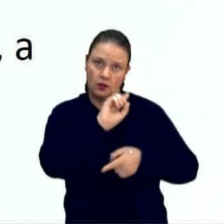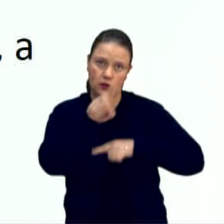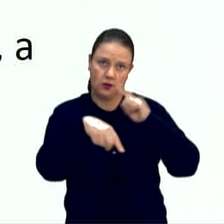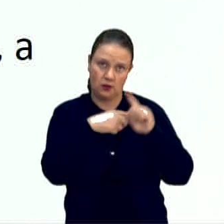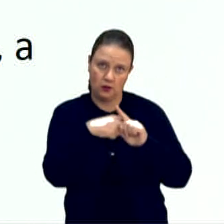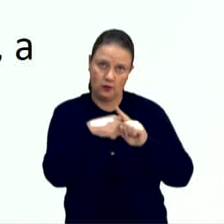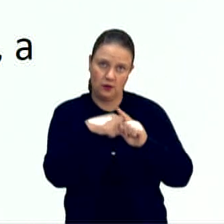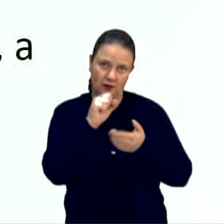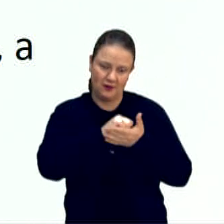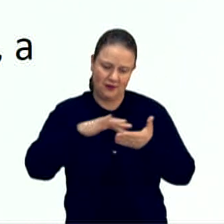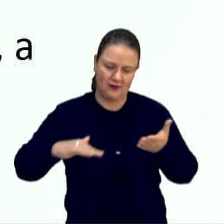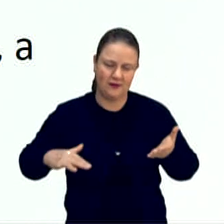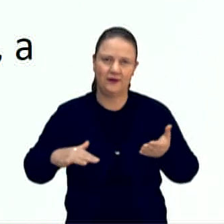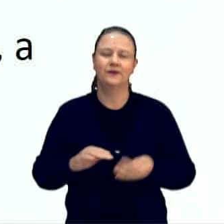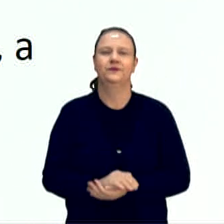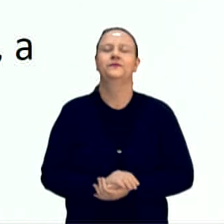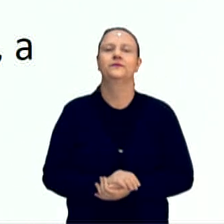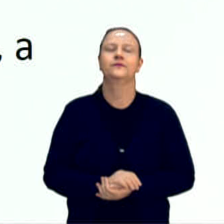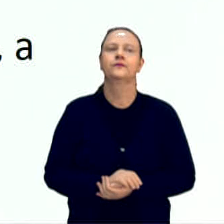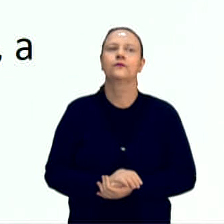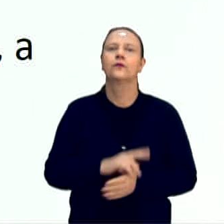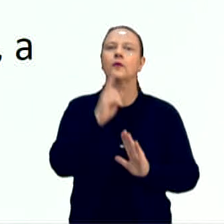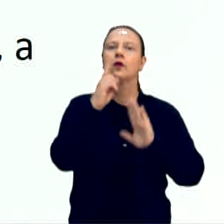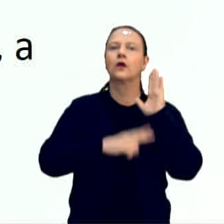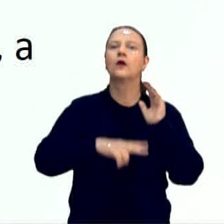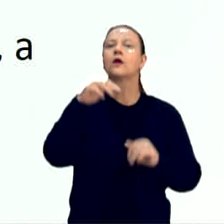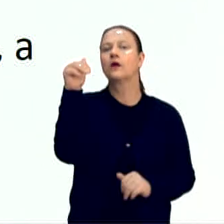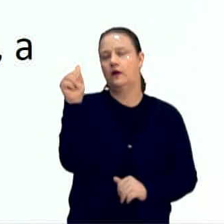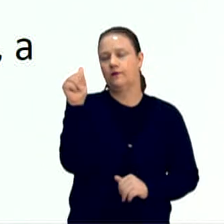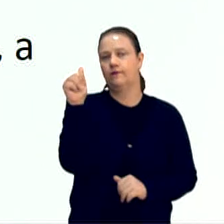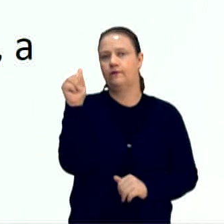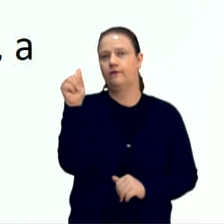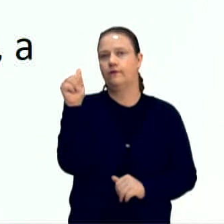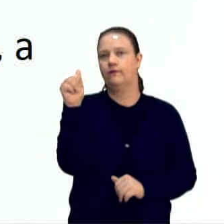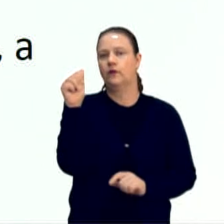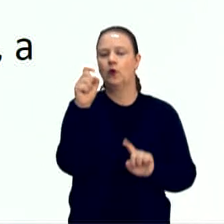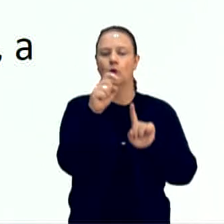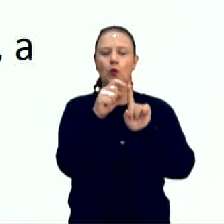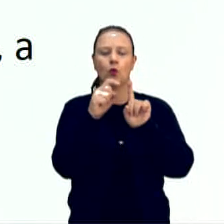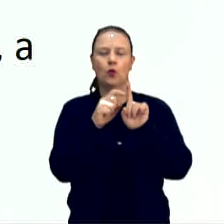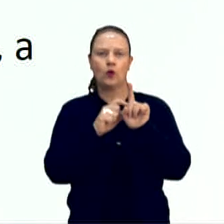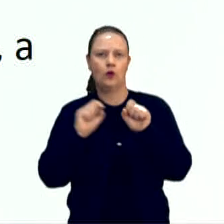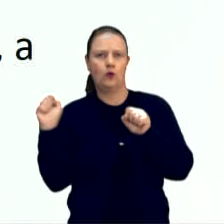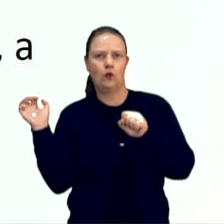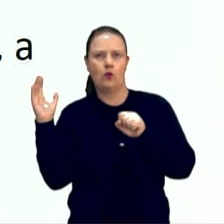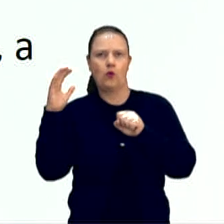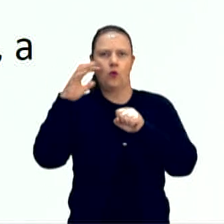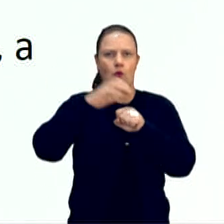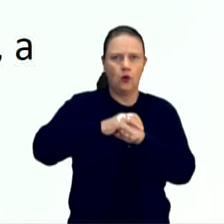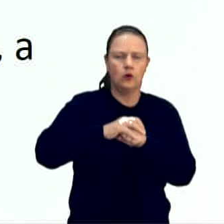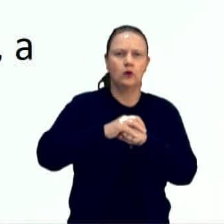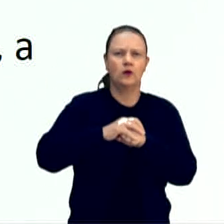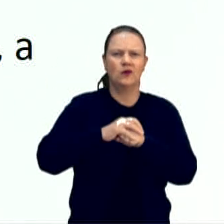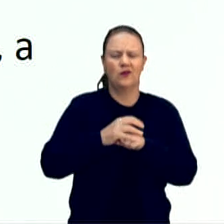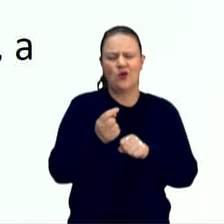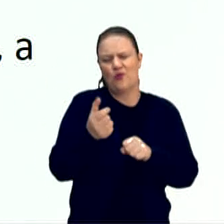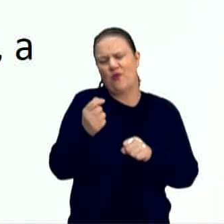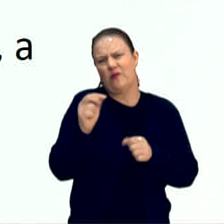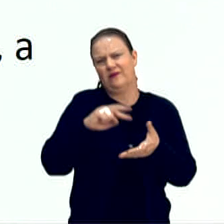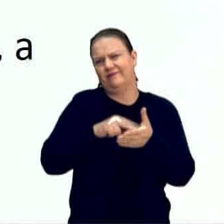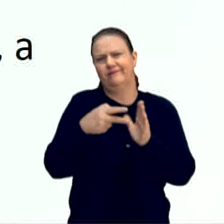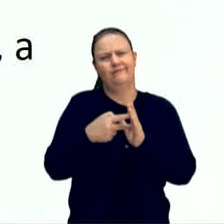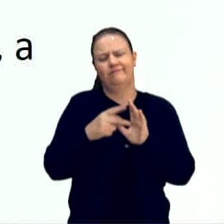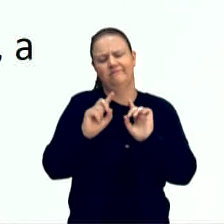vai copiandinho, rapidão no seu caderno. Letra A. O tipo de colonização foi pouco significativa para